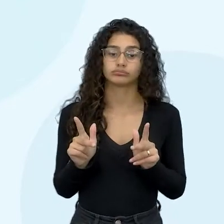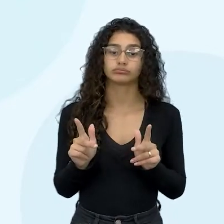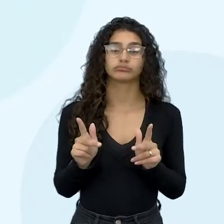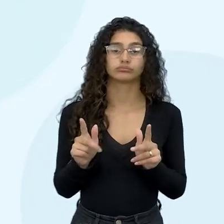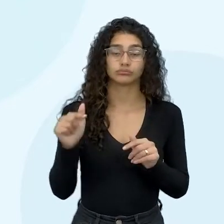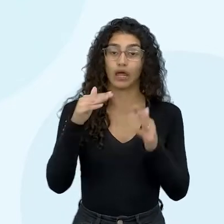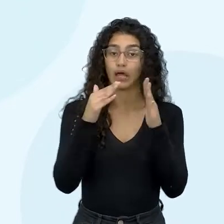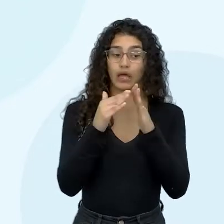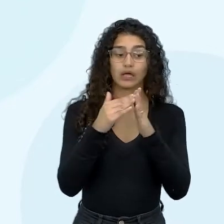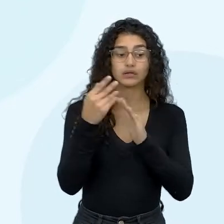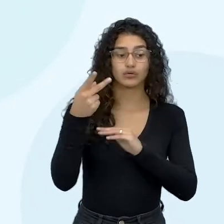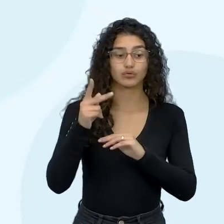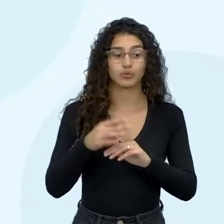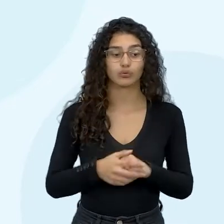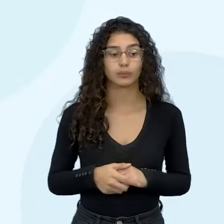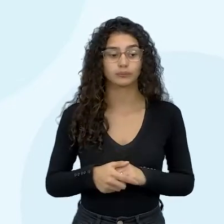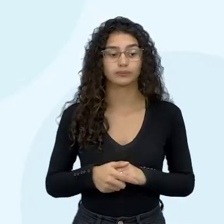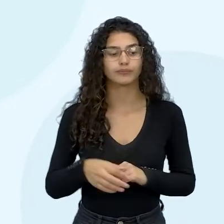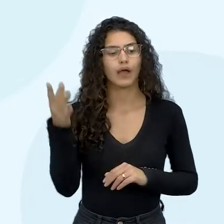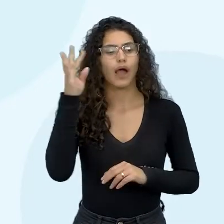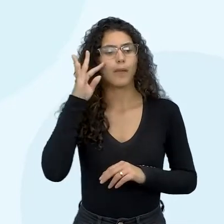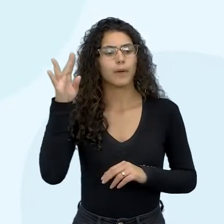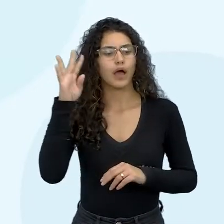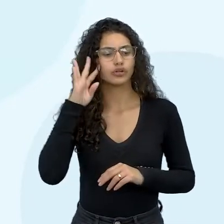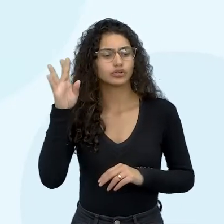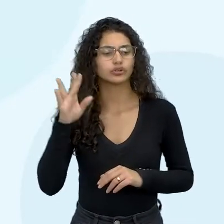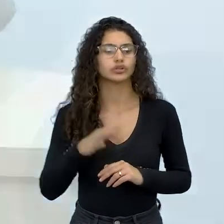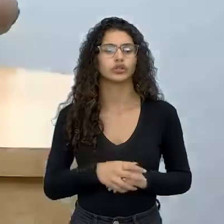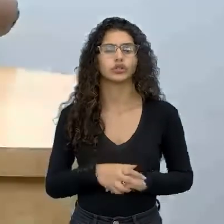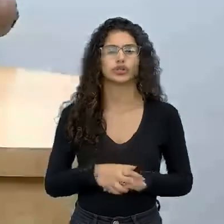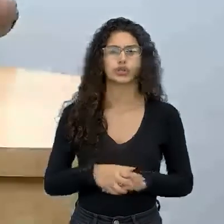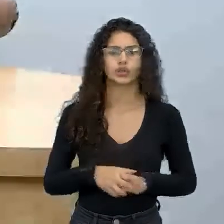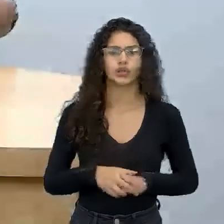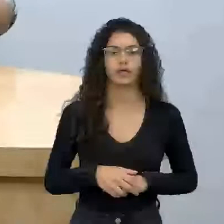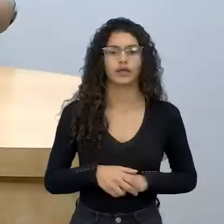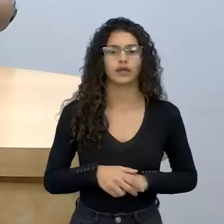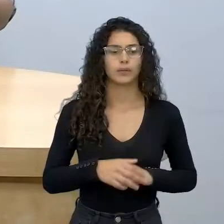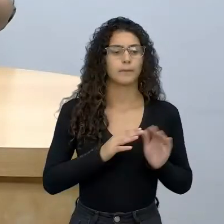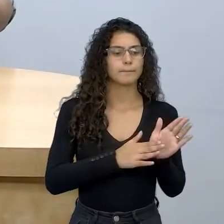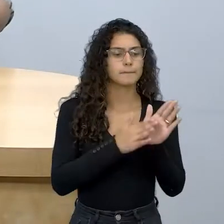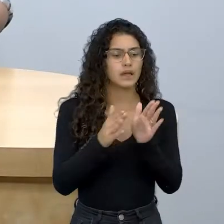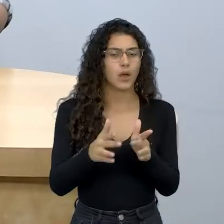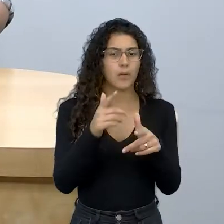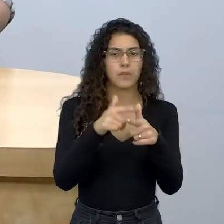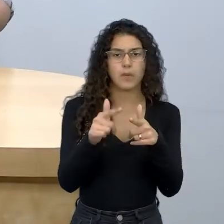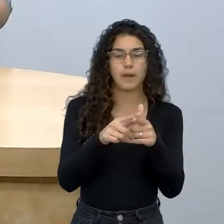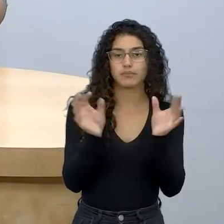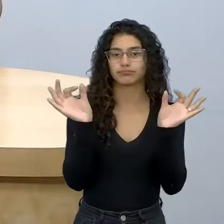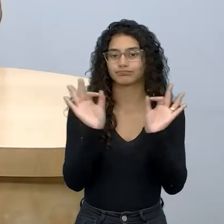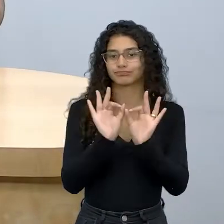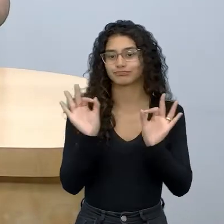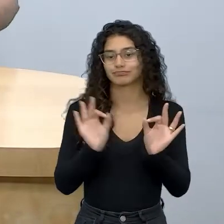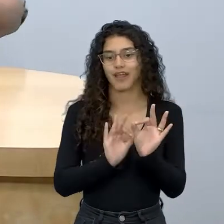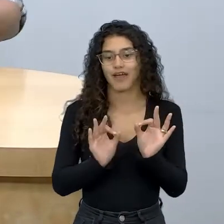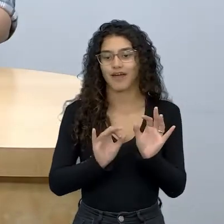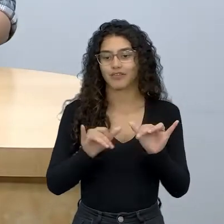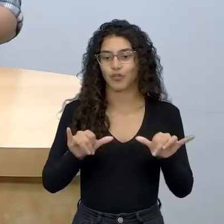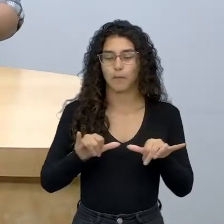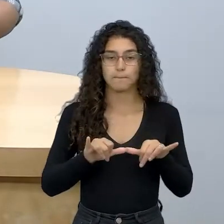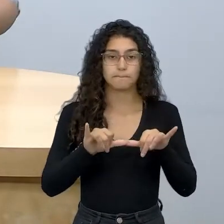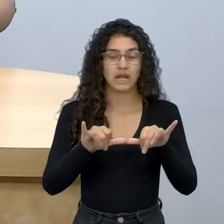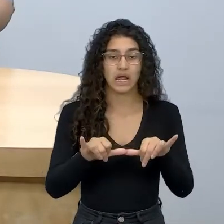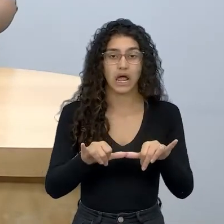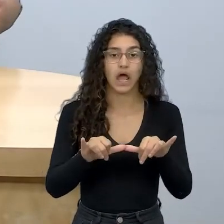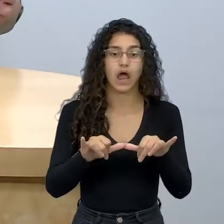aí da sua casa, né? Imagina você que não passar mais problemas com o supermercado ou coisa